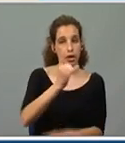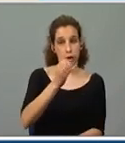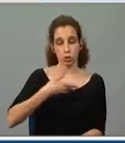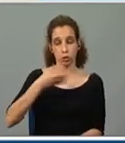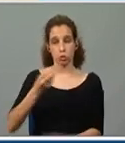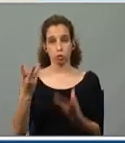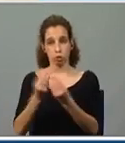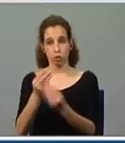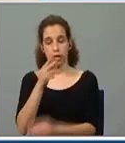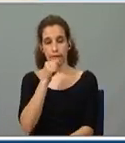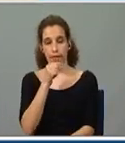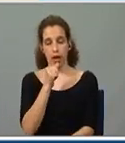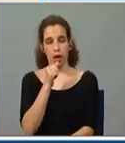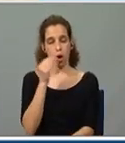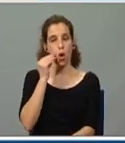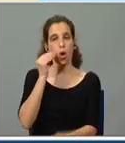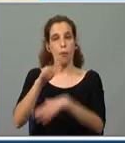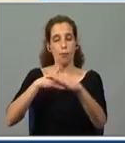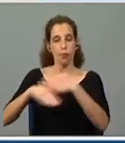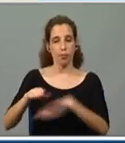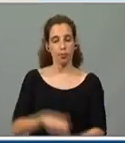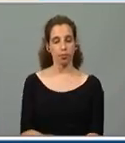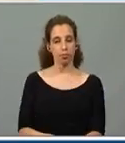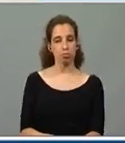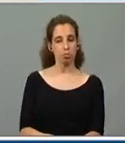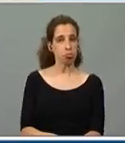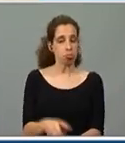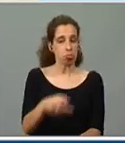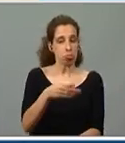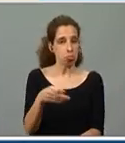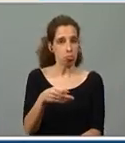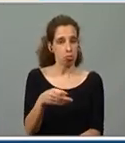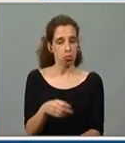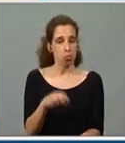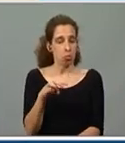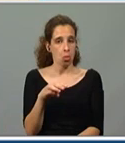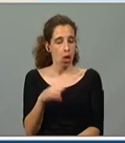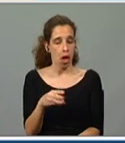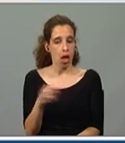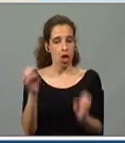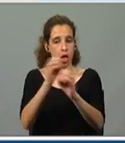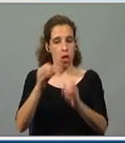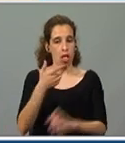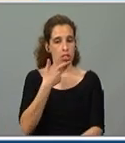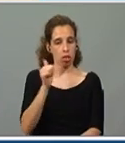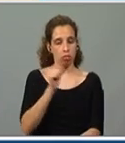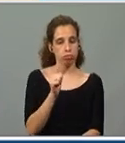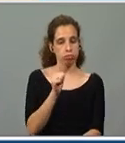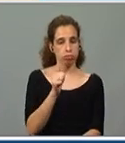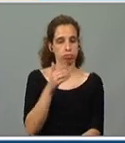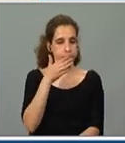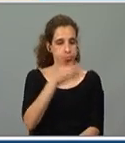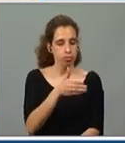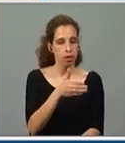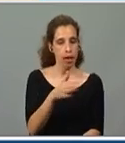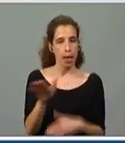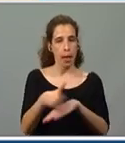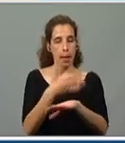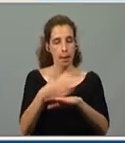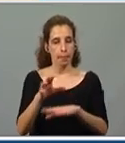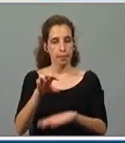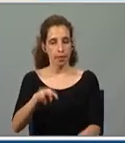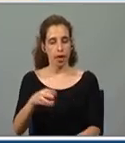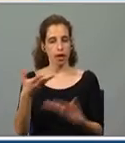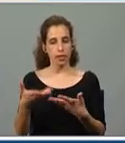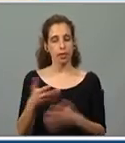com a areia. Como proceder? O iodo não apresenta propriedades magnéticas, portanto não podemos recorrer à separação magnética,